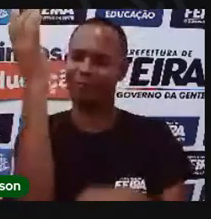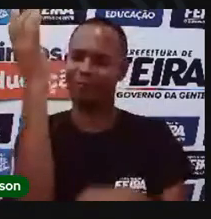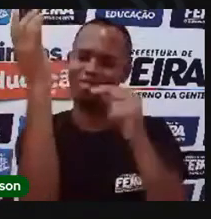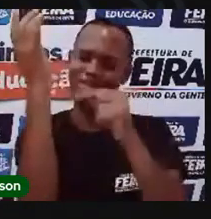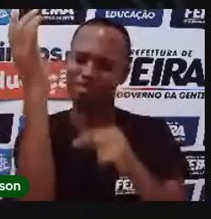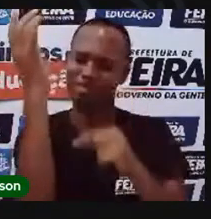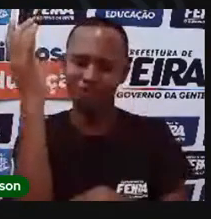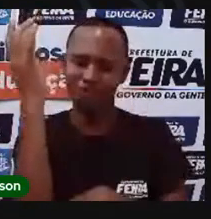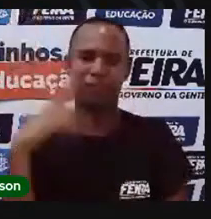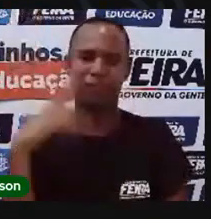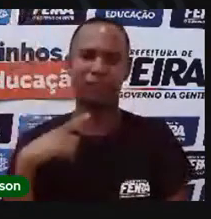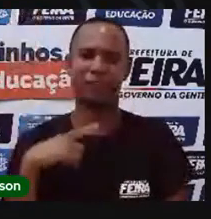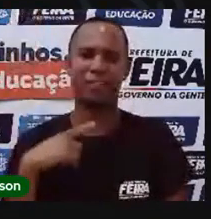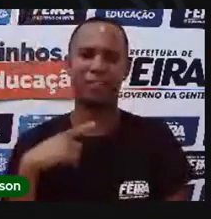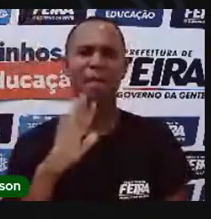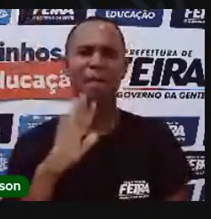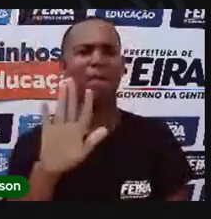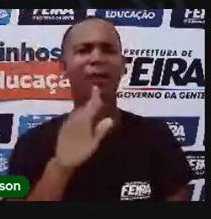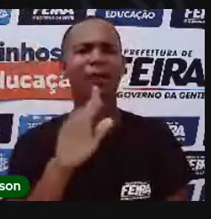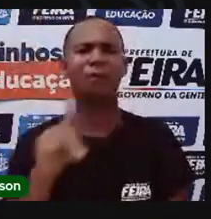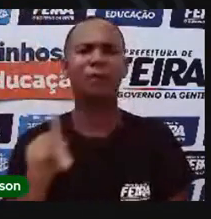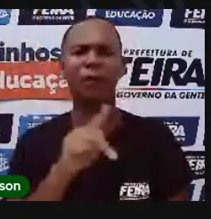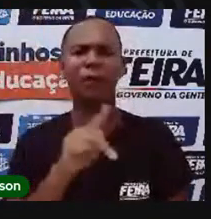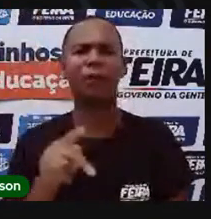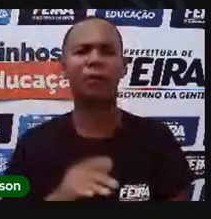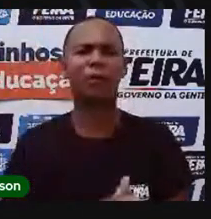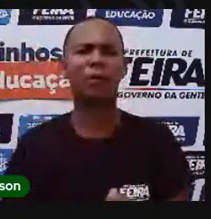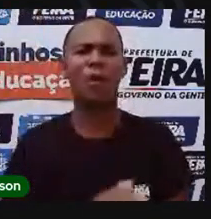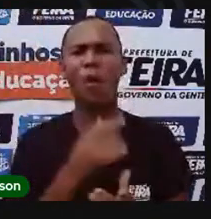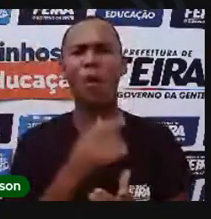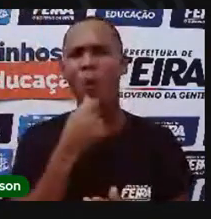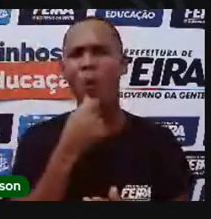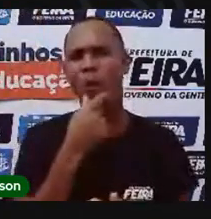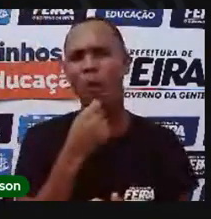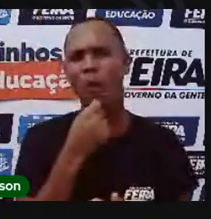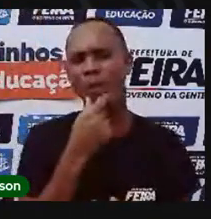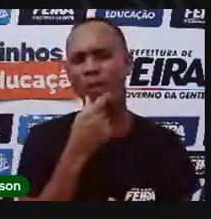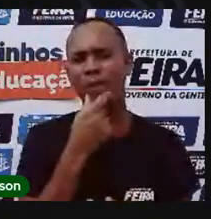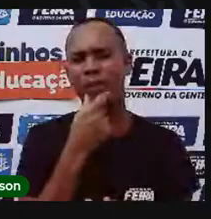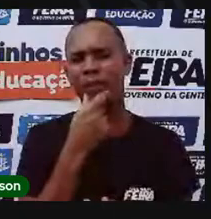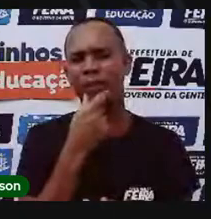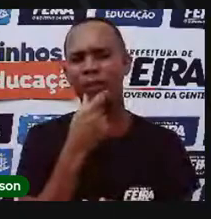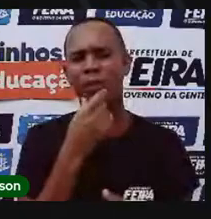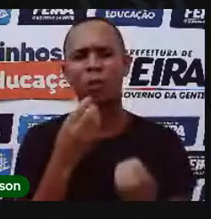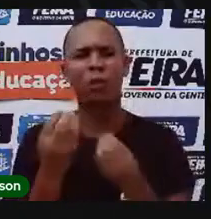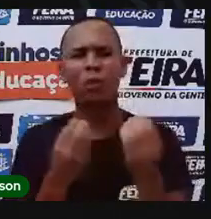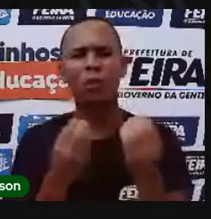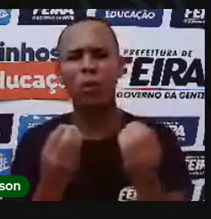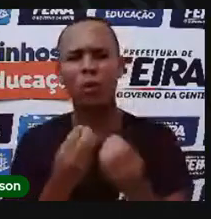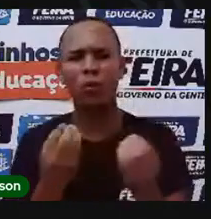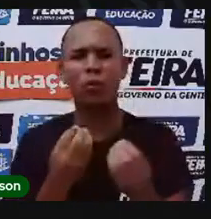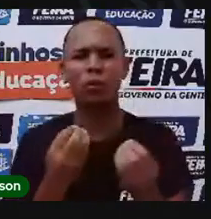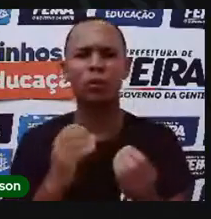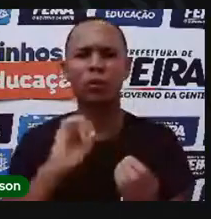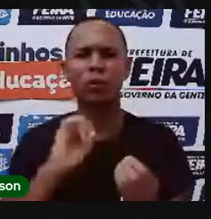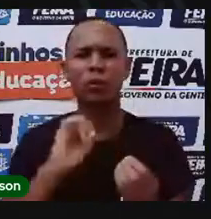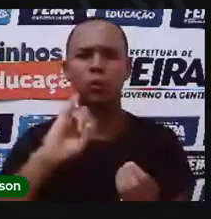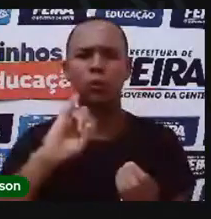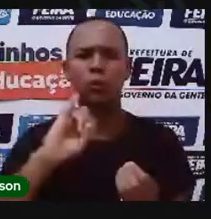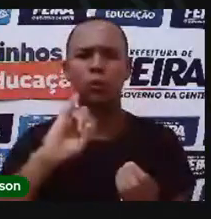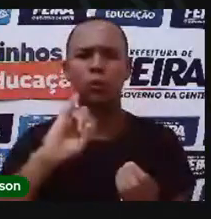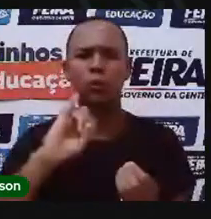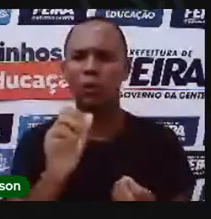outras coisas. Mas Pró, me diga uma coisa, Juraci Dória, quem é? Nunca nem ouvi falar, a senhora está aí mostrando essas